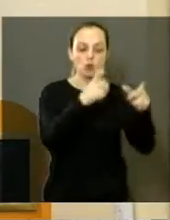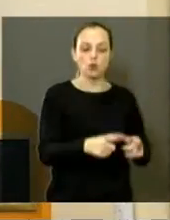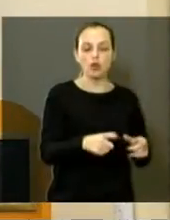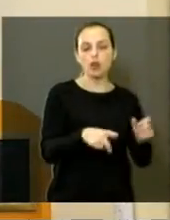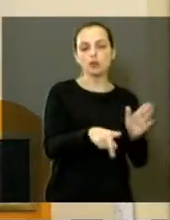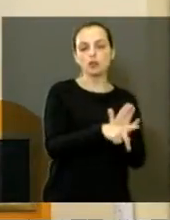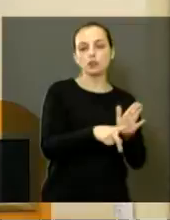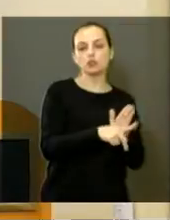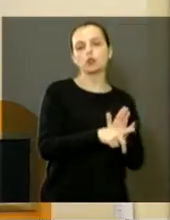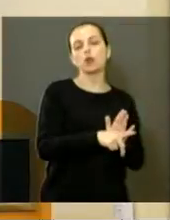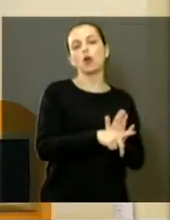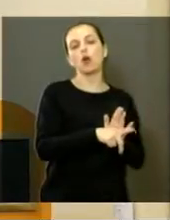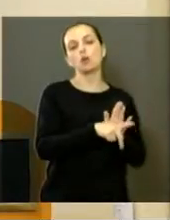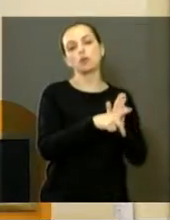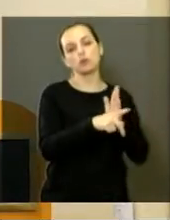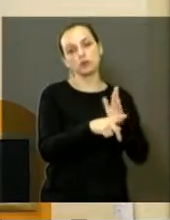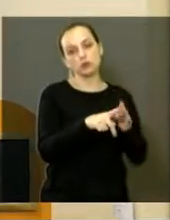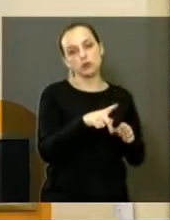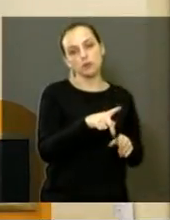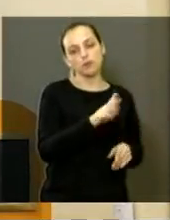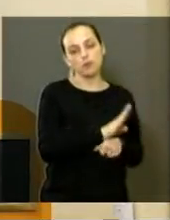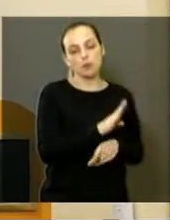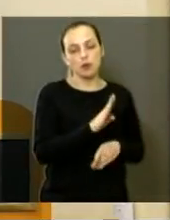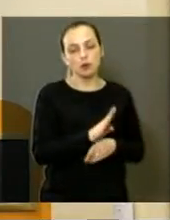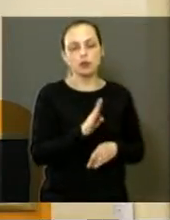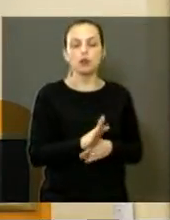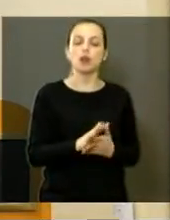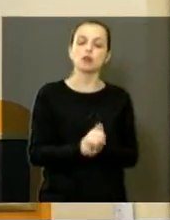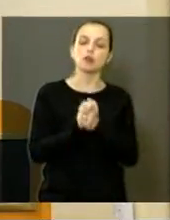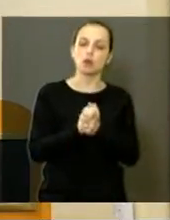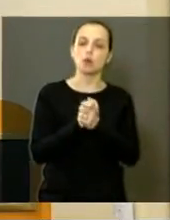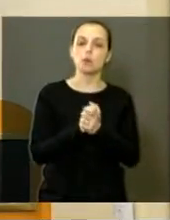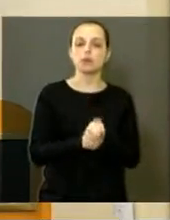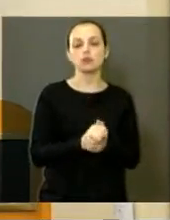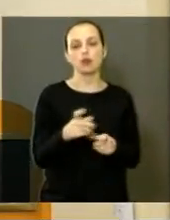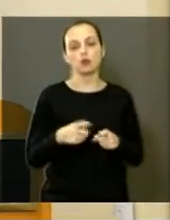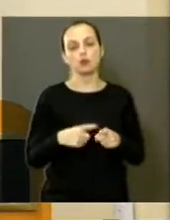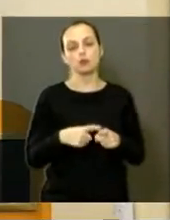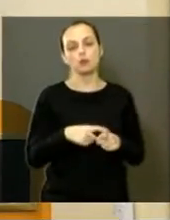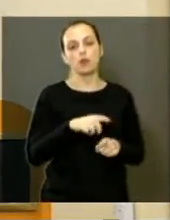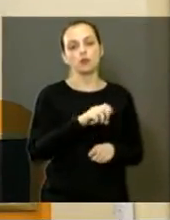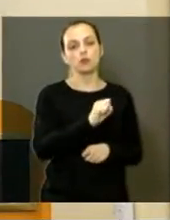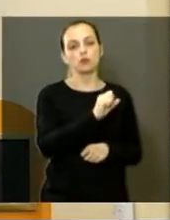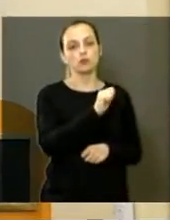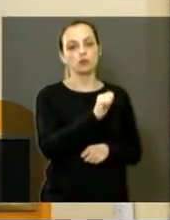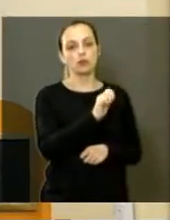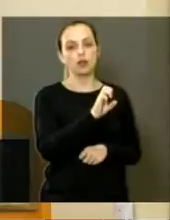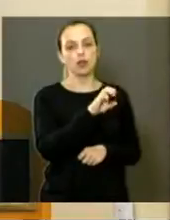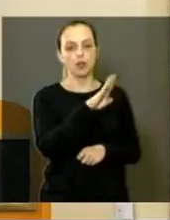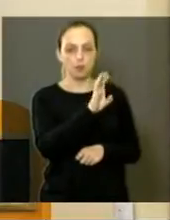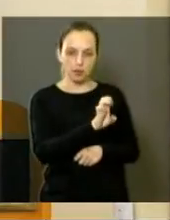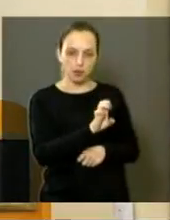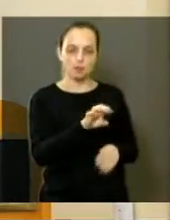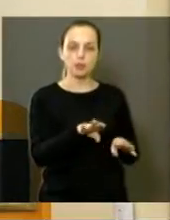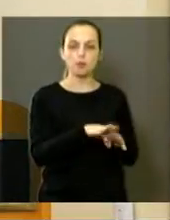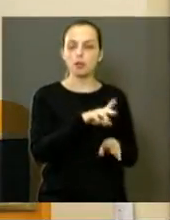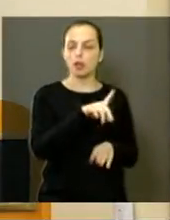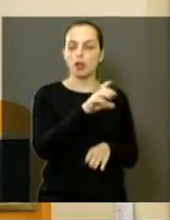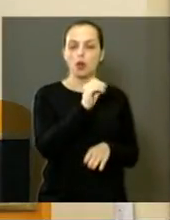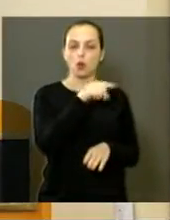que parabenizar aí o Dr. Antônio Ângelo Longo e o Dr. José Luiz Saeb, né? Sem dúvida